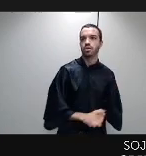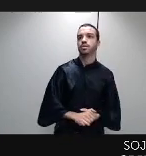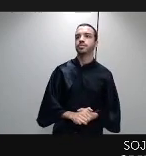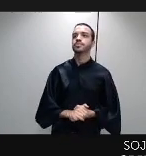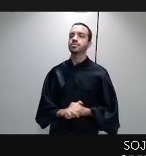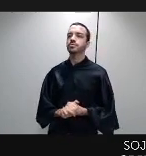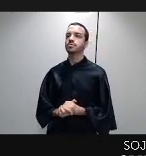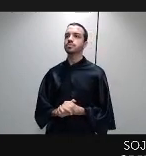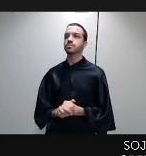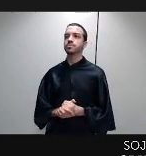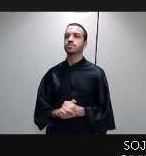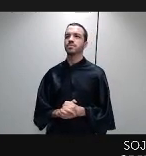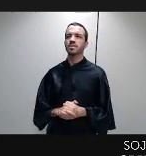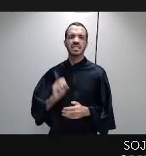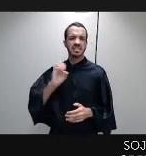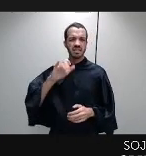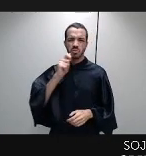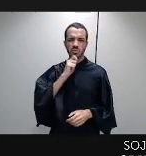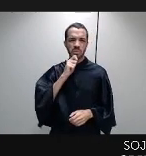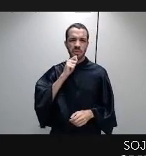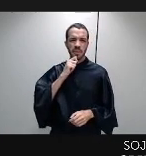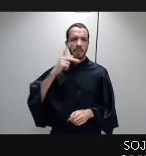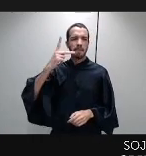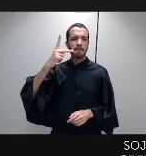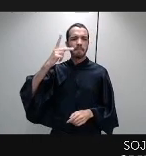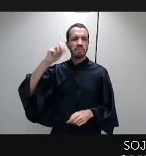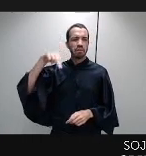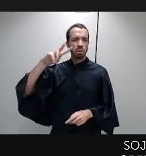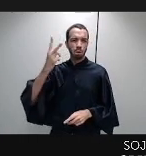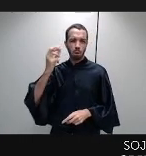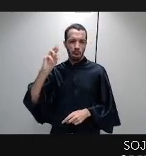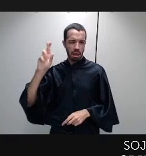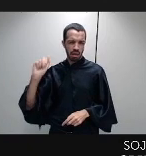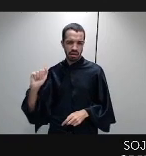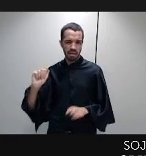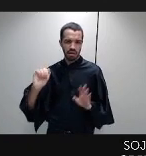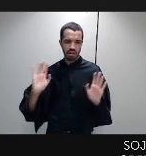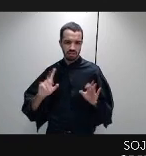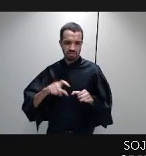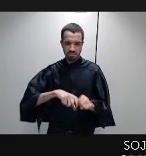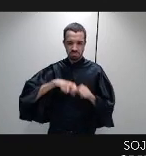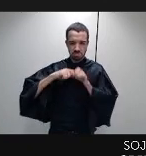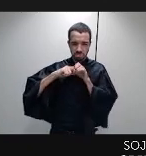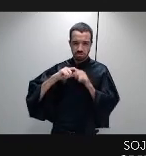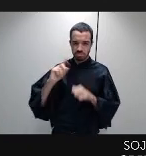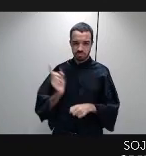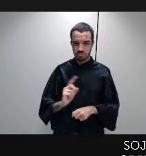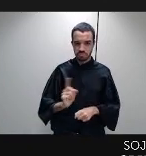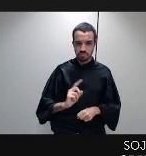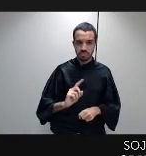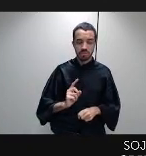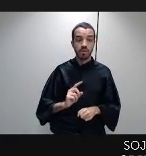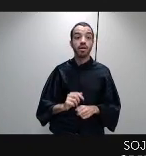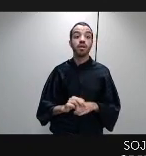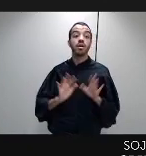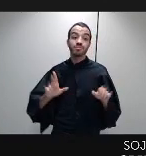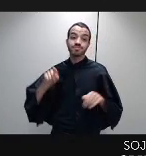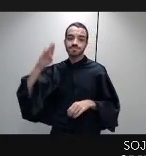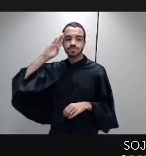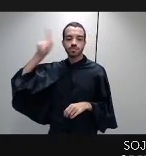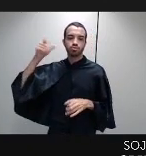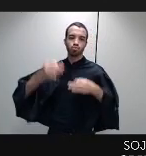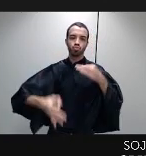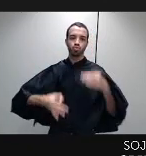penhora ou alguma forma de garantia o juizo o juizo para Inclusive a